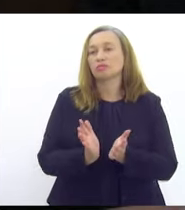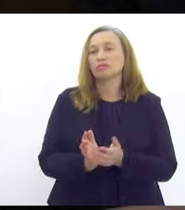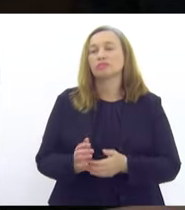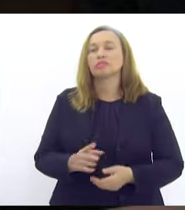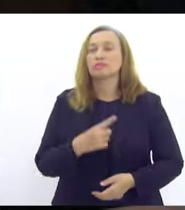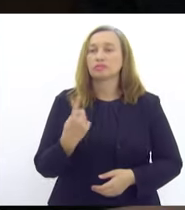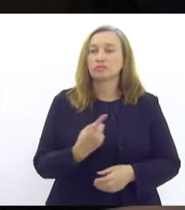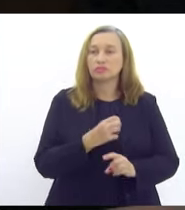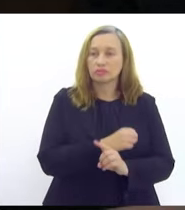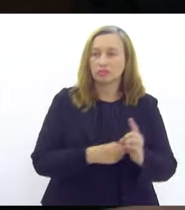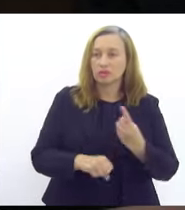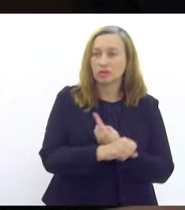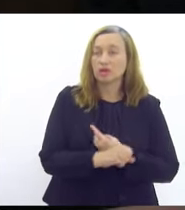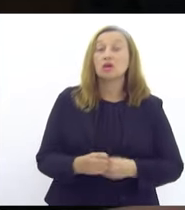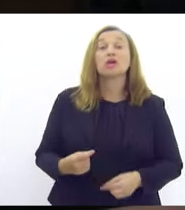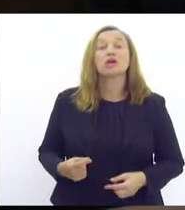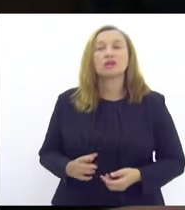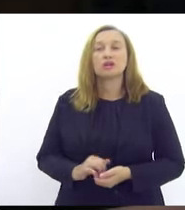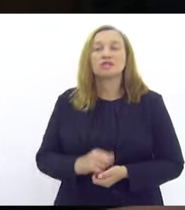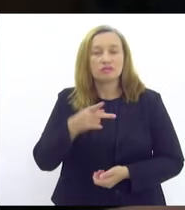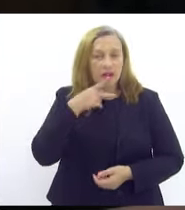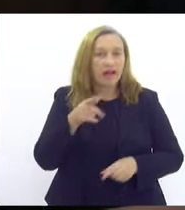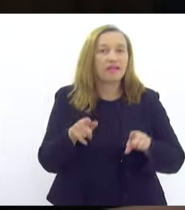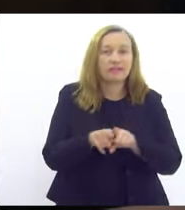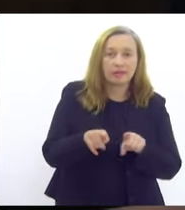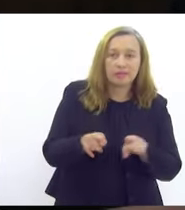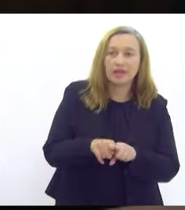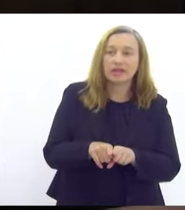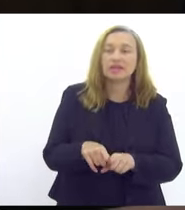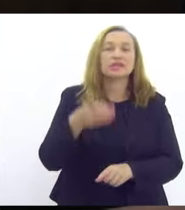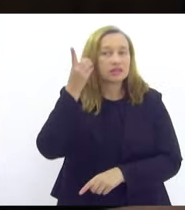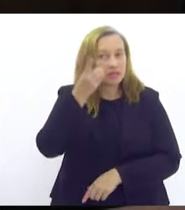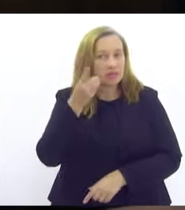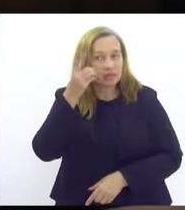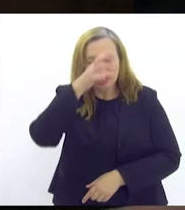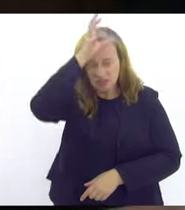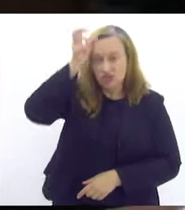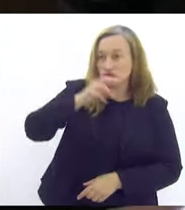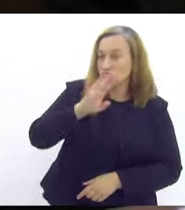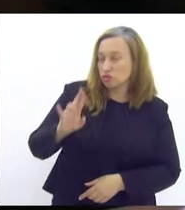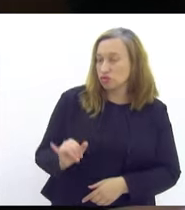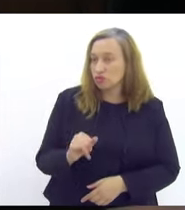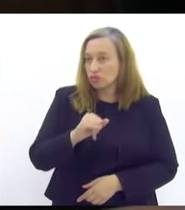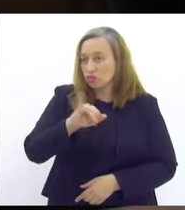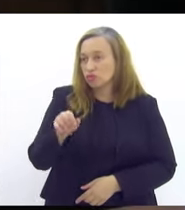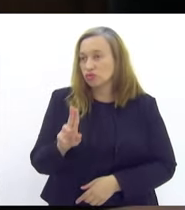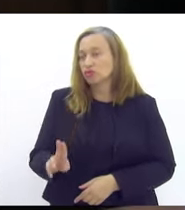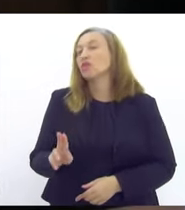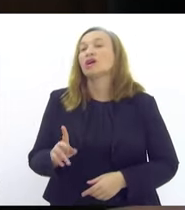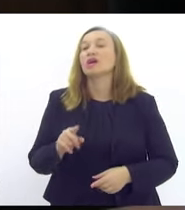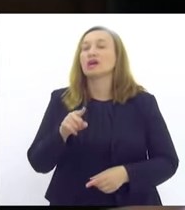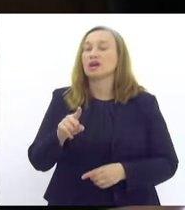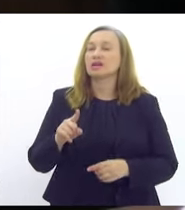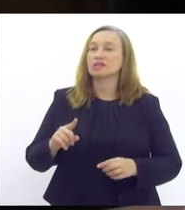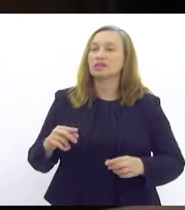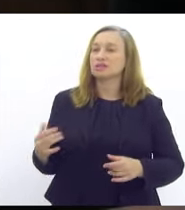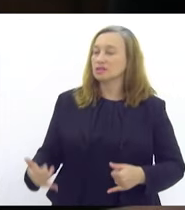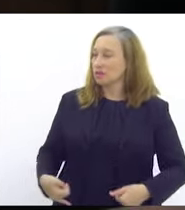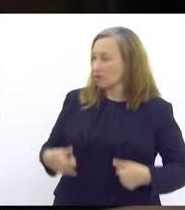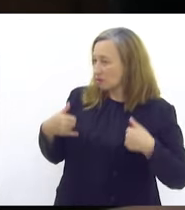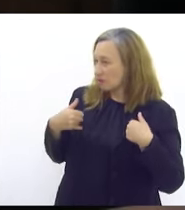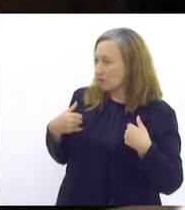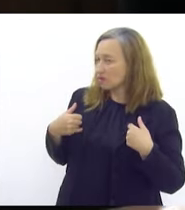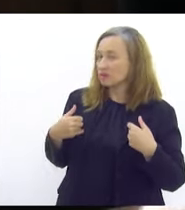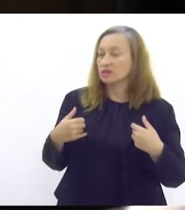sociedade. E por que não dizer também, deputada Tia Ju, que essa honraria, na verdade, engrandece a